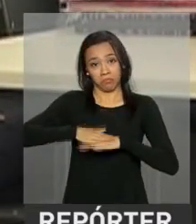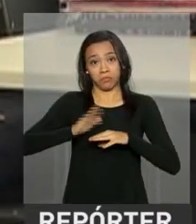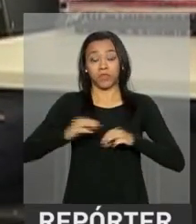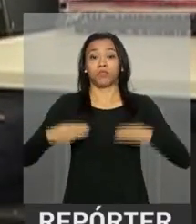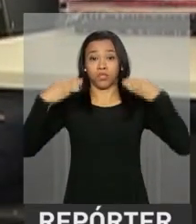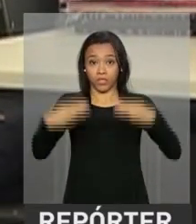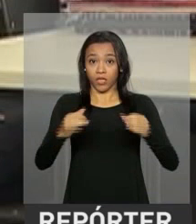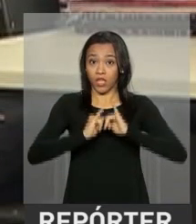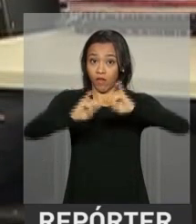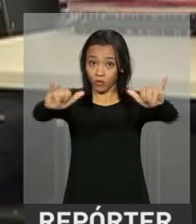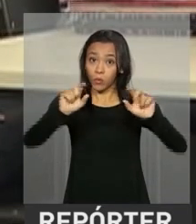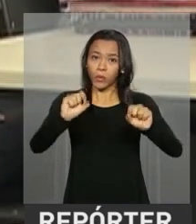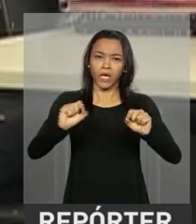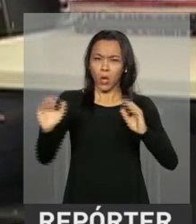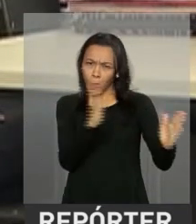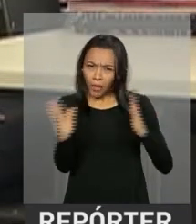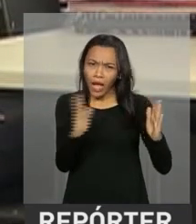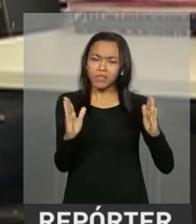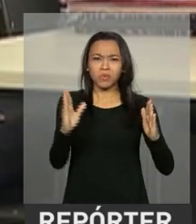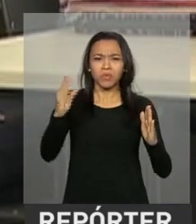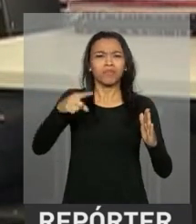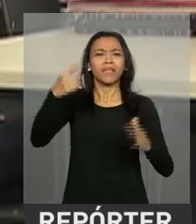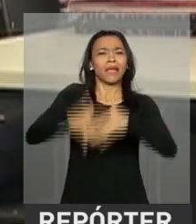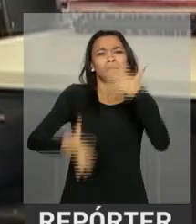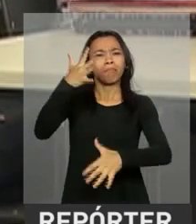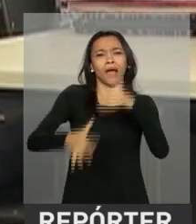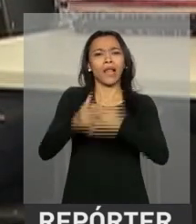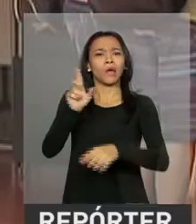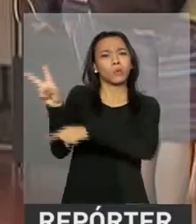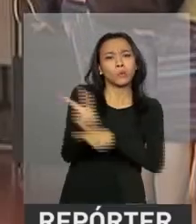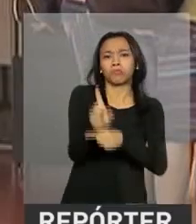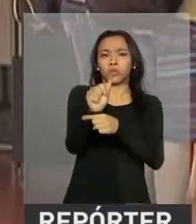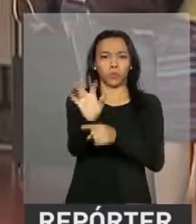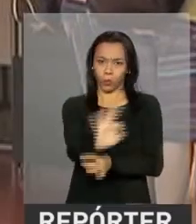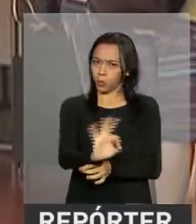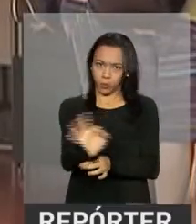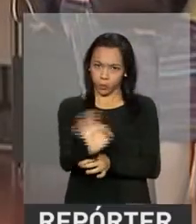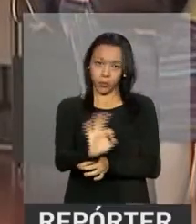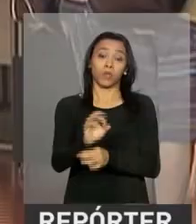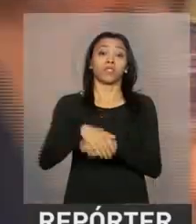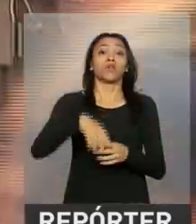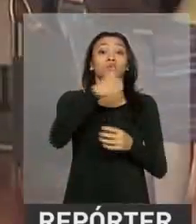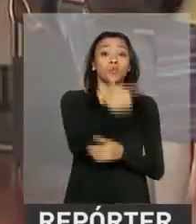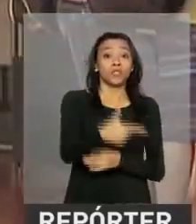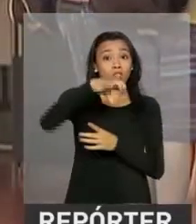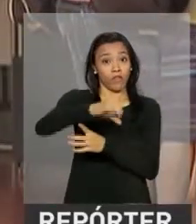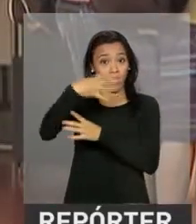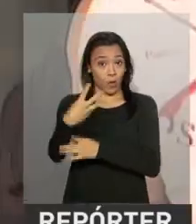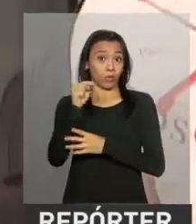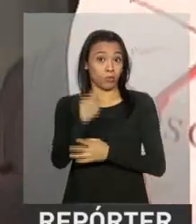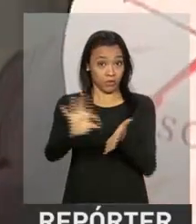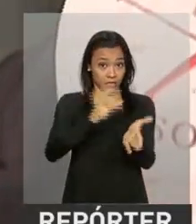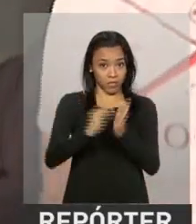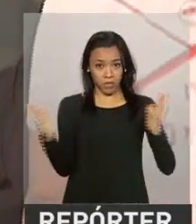a mudança no prazo de inscrição não compromete o processo de financiamento. O FIES teve 294 mil inscritos entre